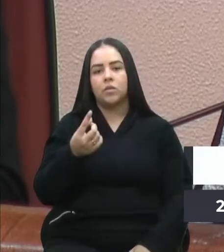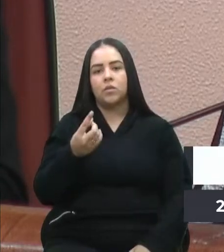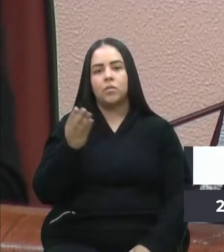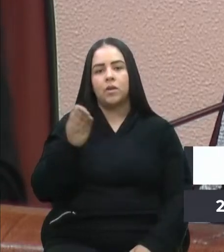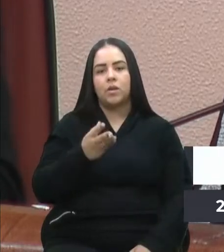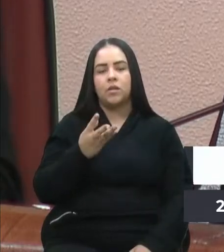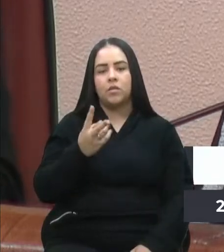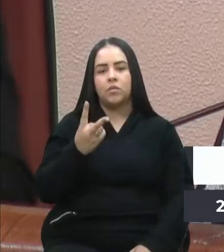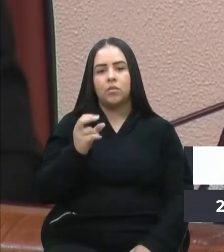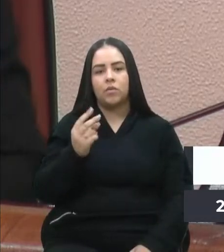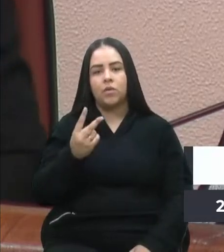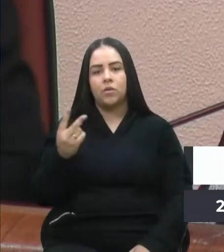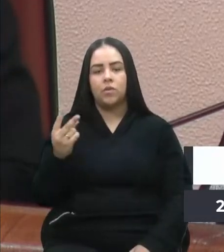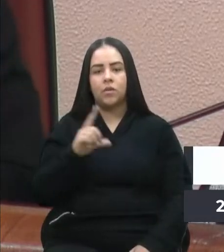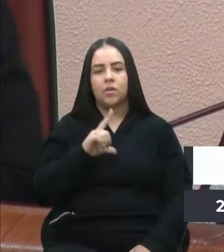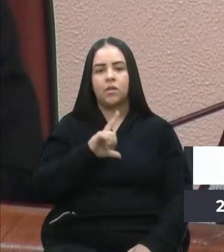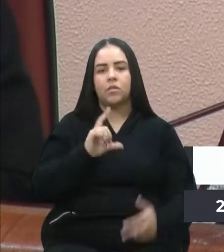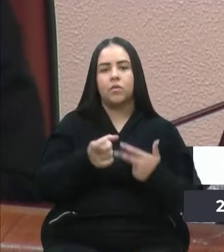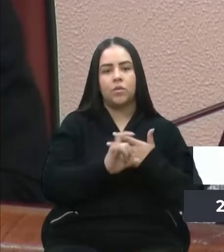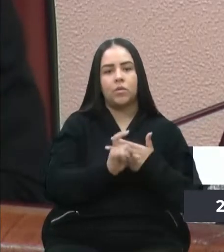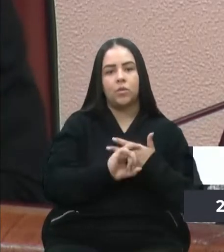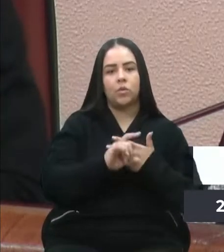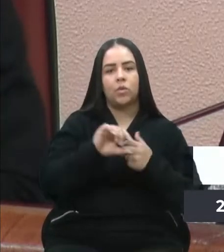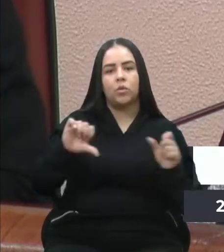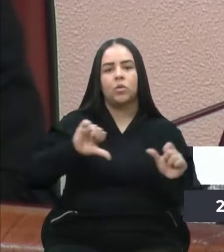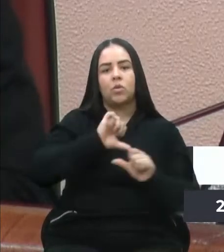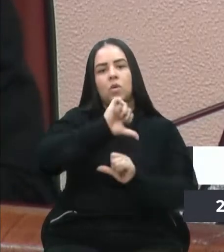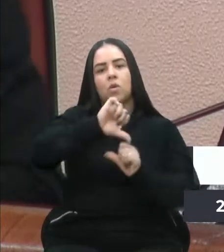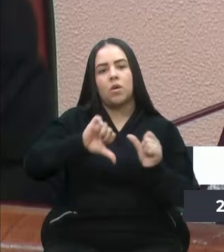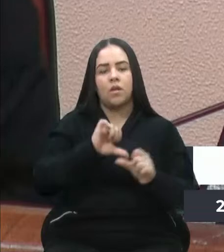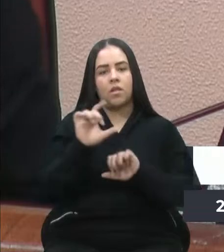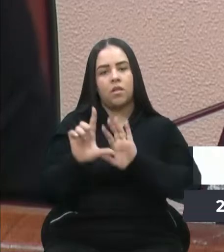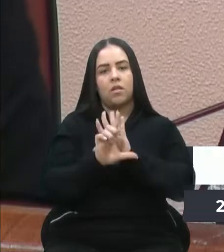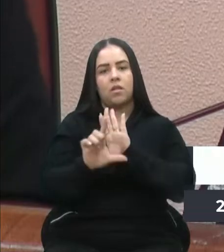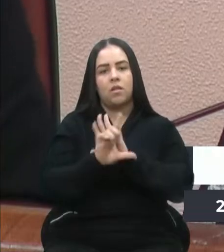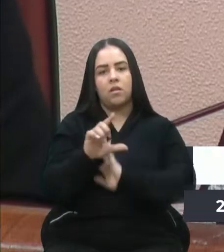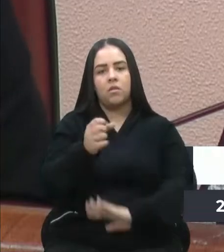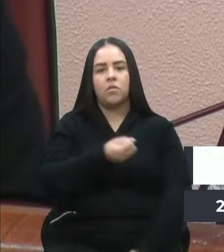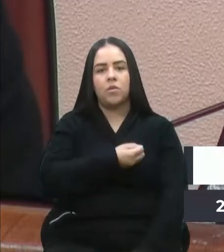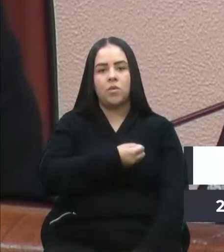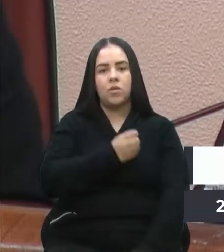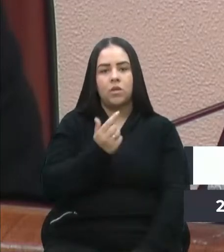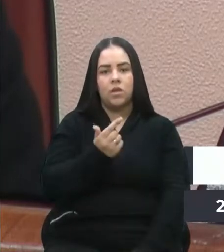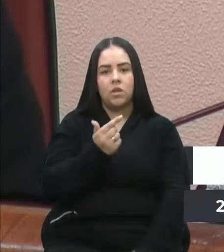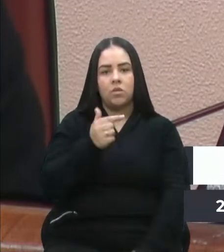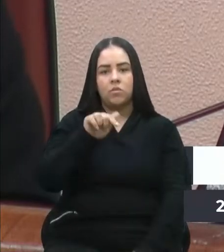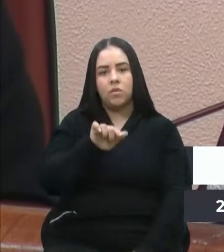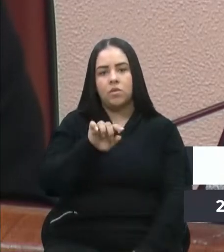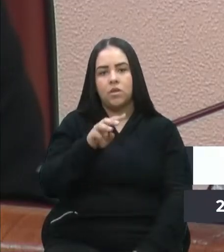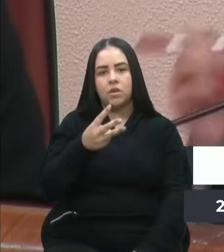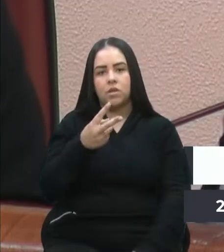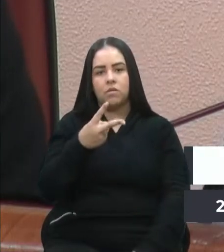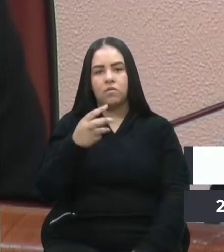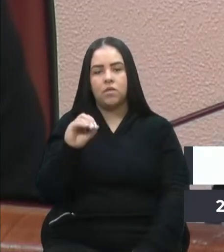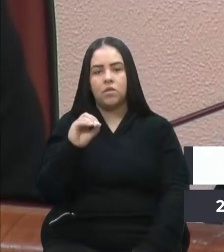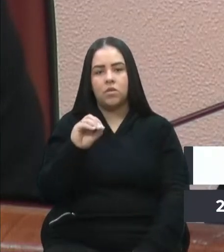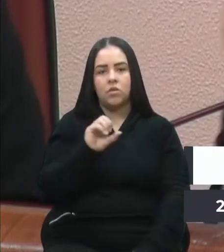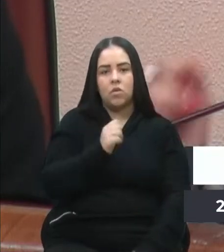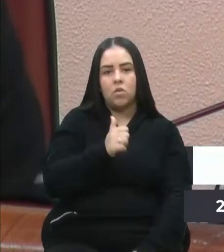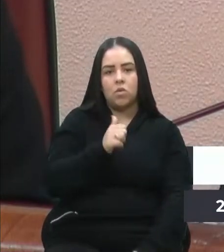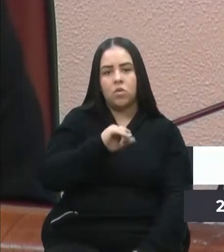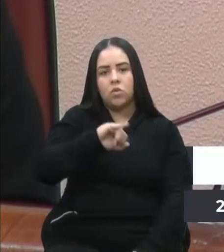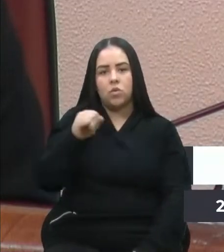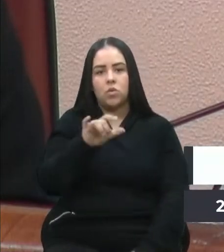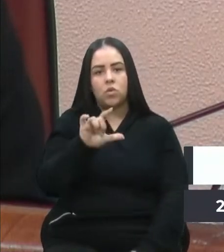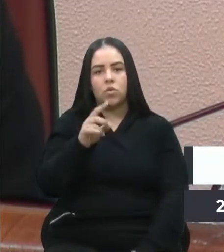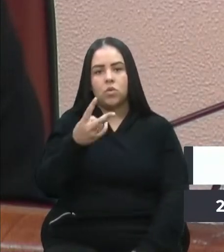151/2022, de autoria do Poder Executivo, que altera dispositivo da lei número 7.320, de 11 de julho de 2011,